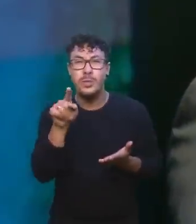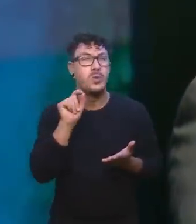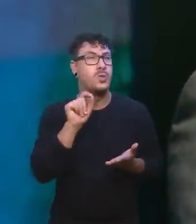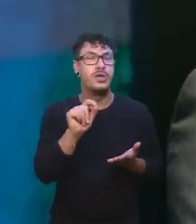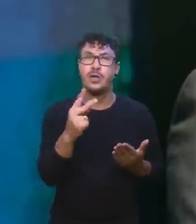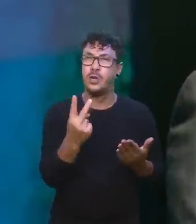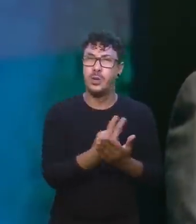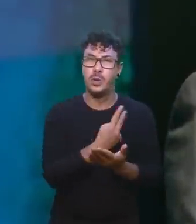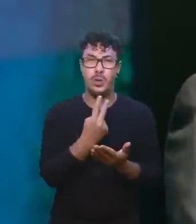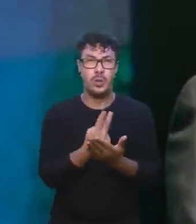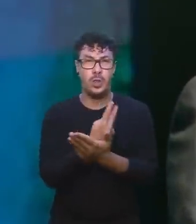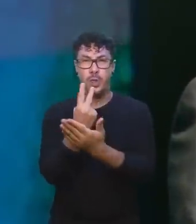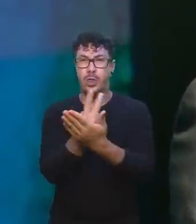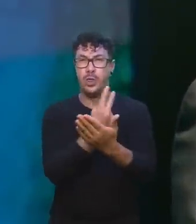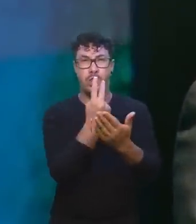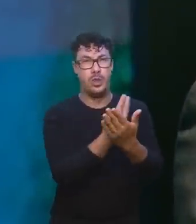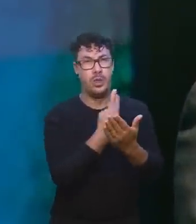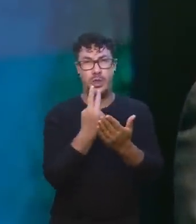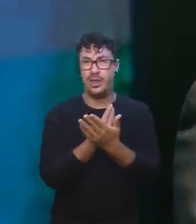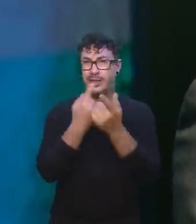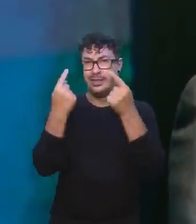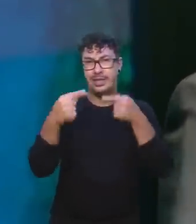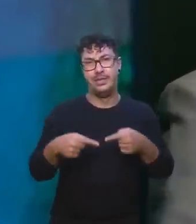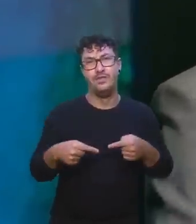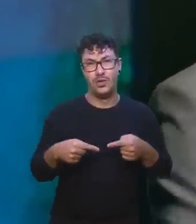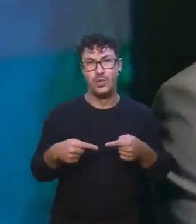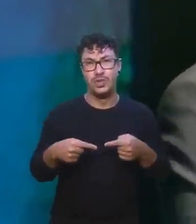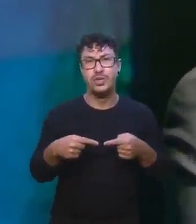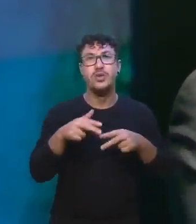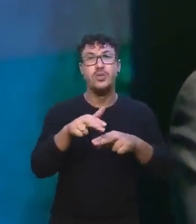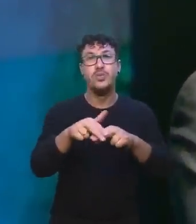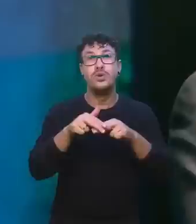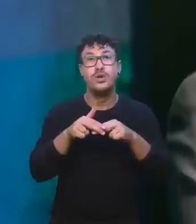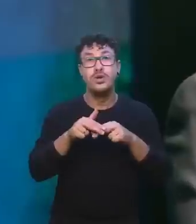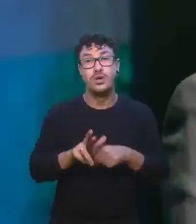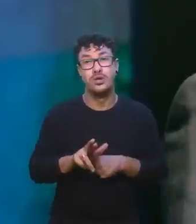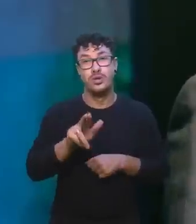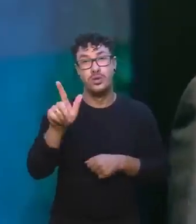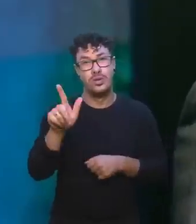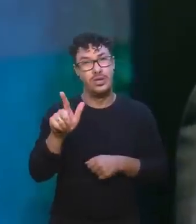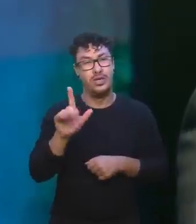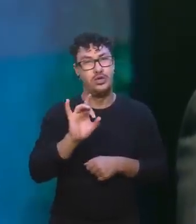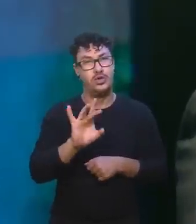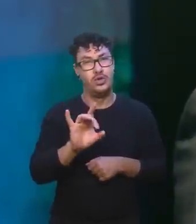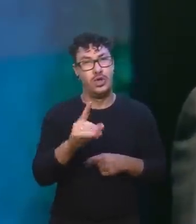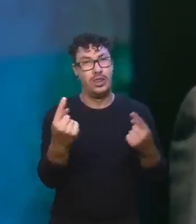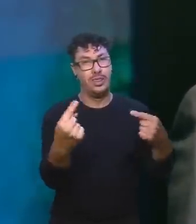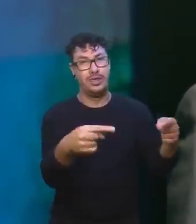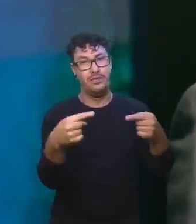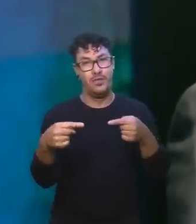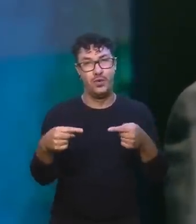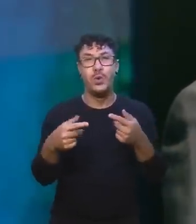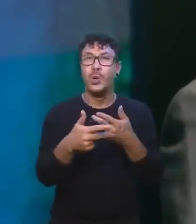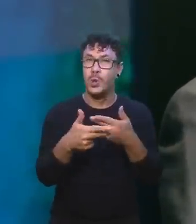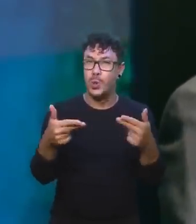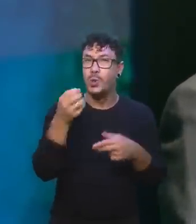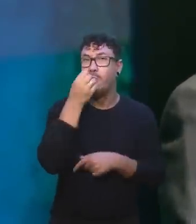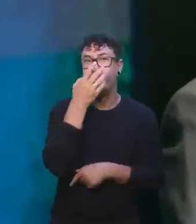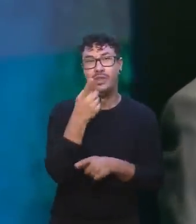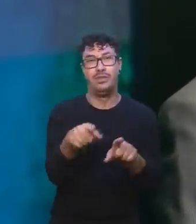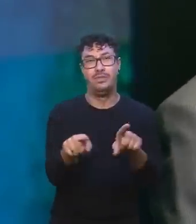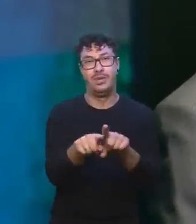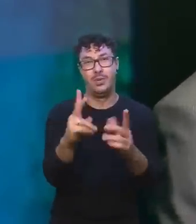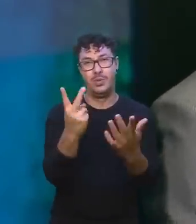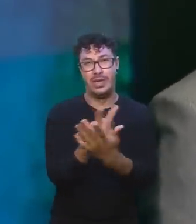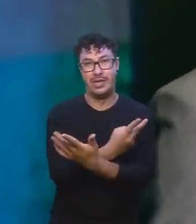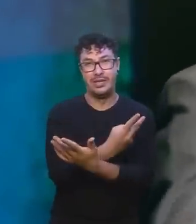de tantos e tantos desafios. Mas é claro que não é só desafio, muitas coisas boas também nos acontecem. E